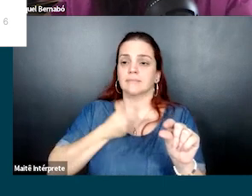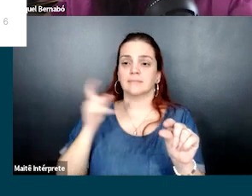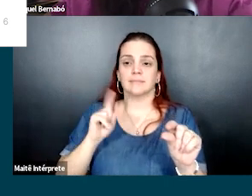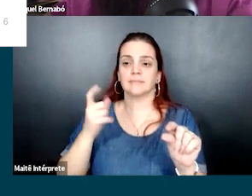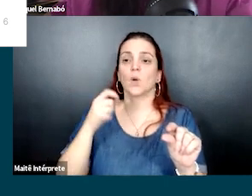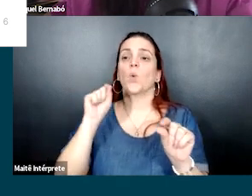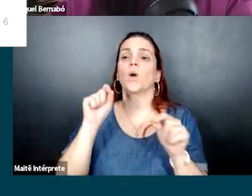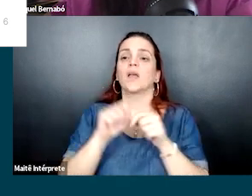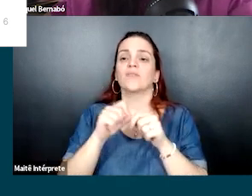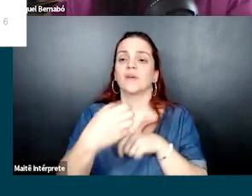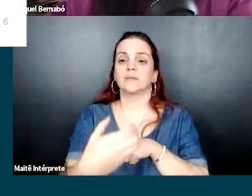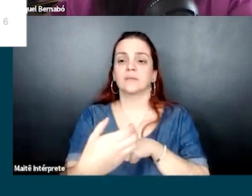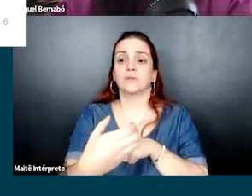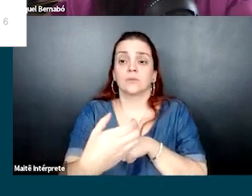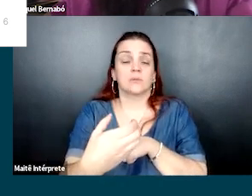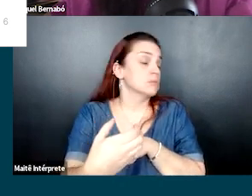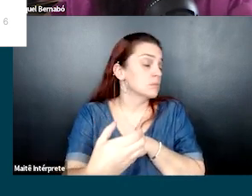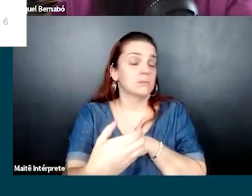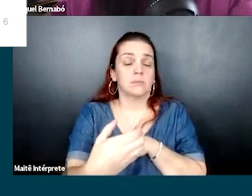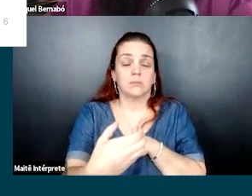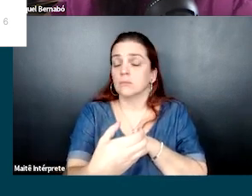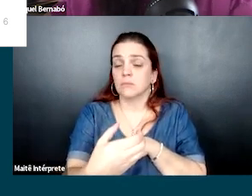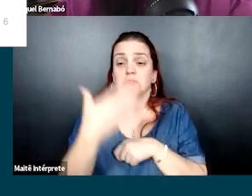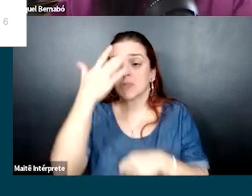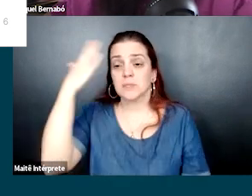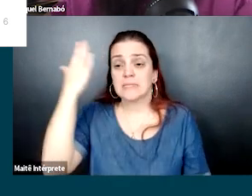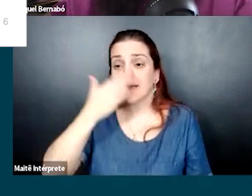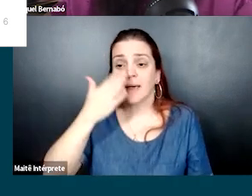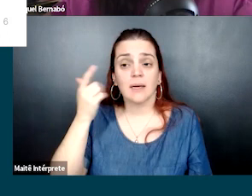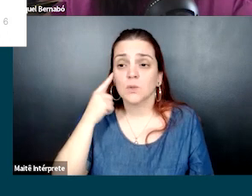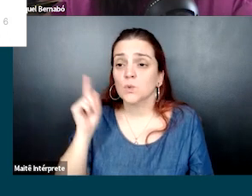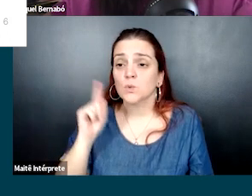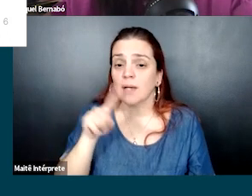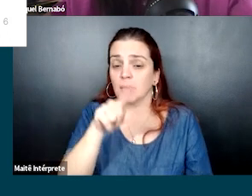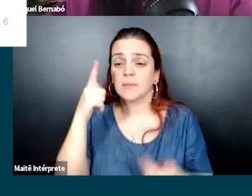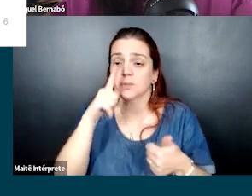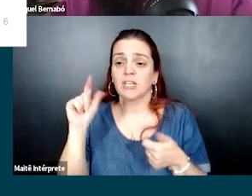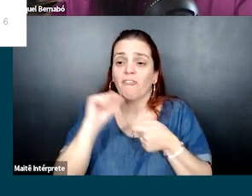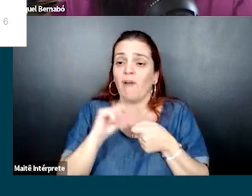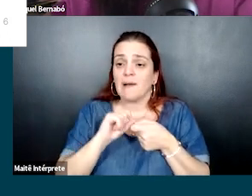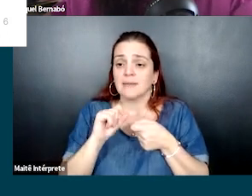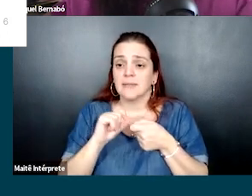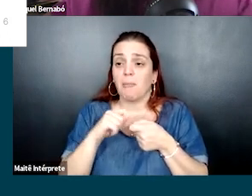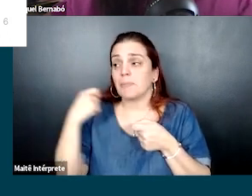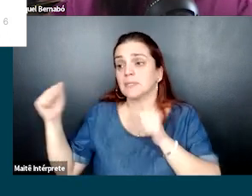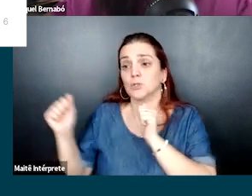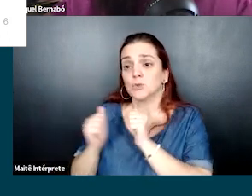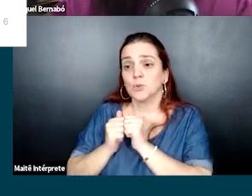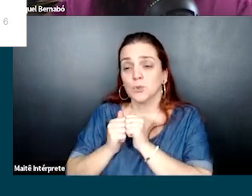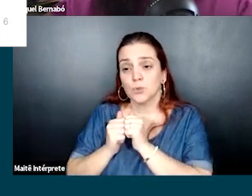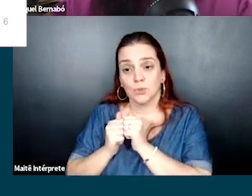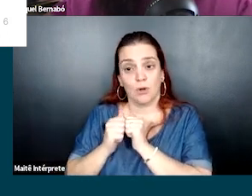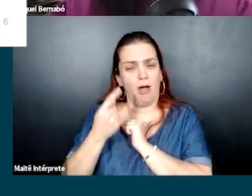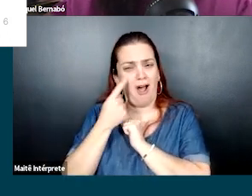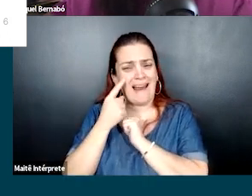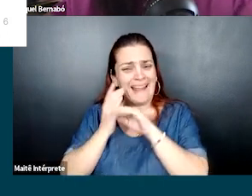as instruções de forma que as pessoas conseguissem ouvir, era apenas visual. Então, uma pessoa cega, ela simplesmente não conseguia fazer esse cadastro